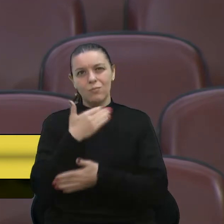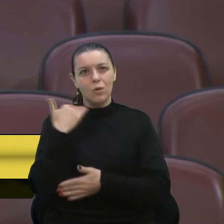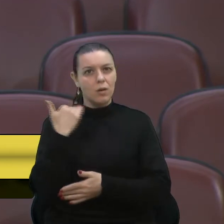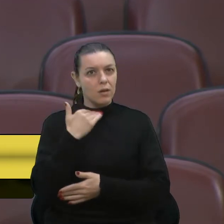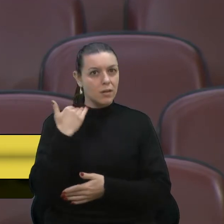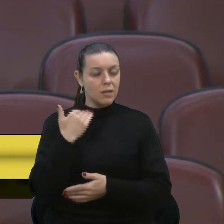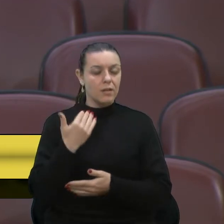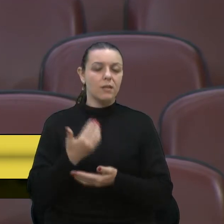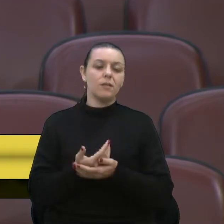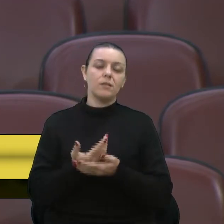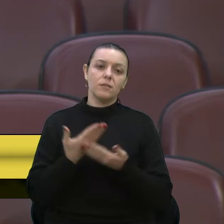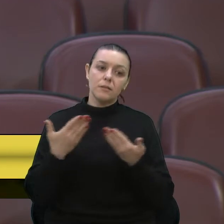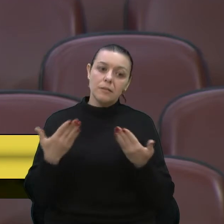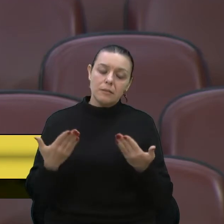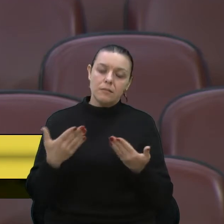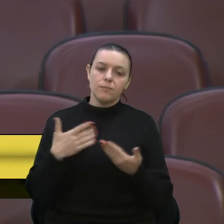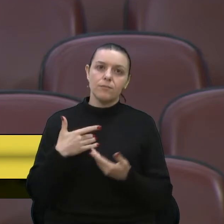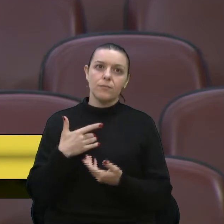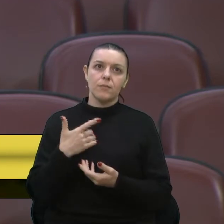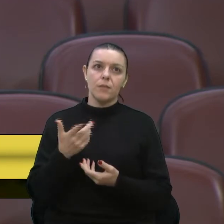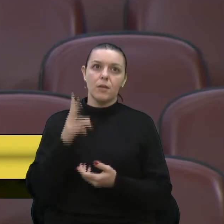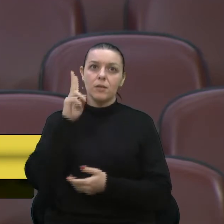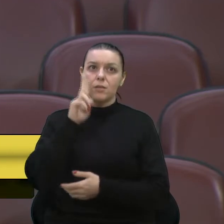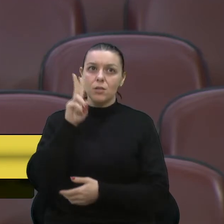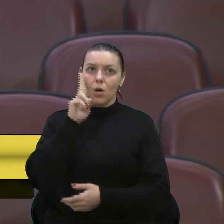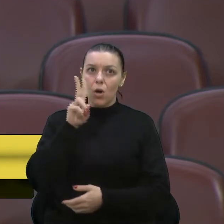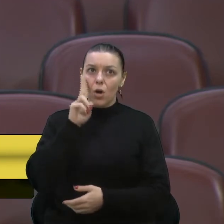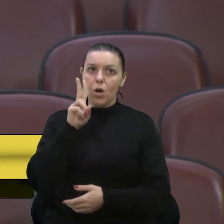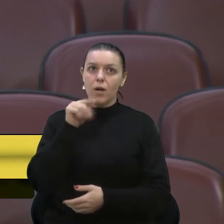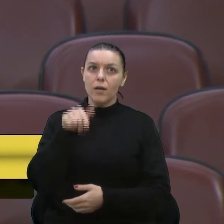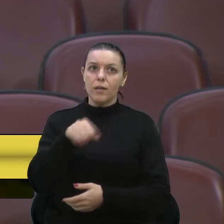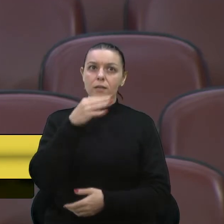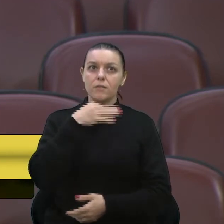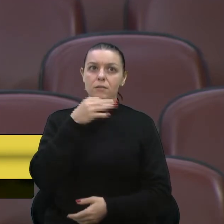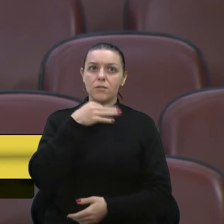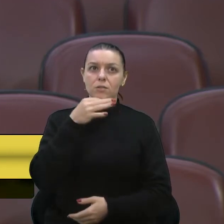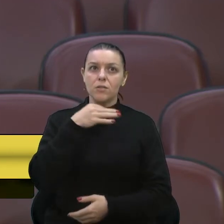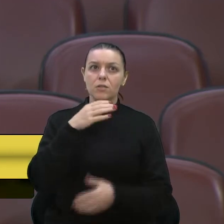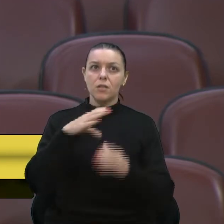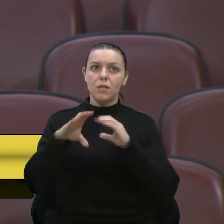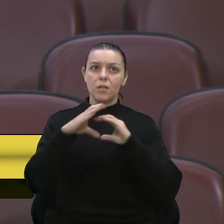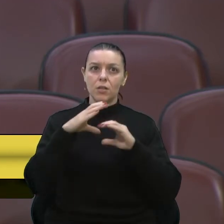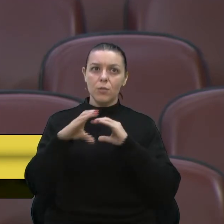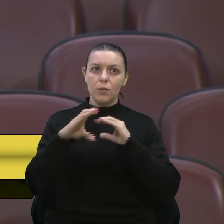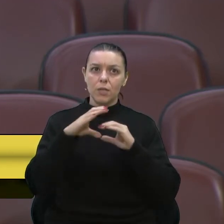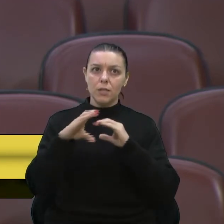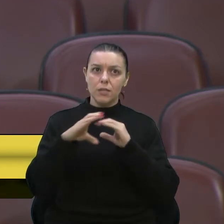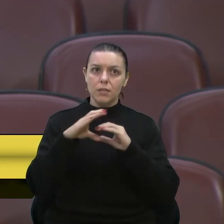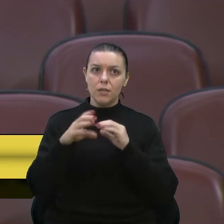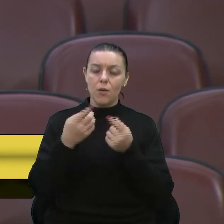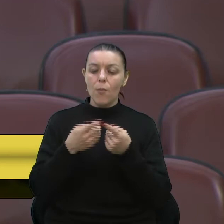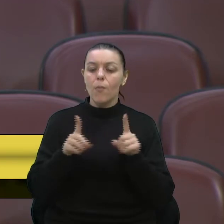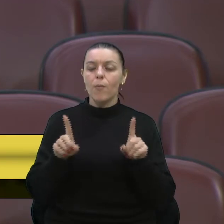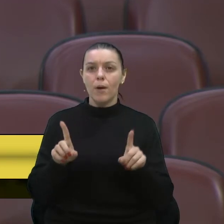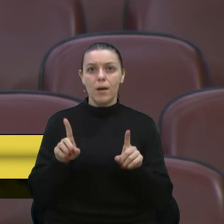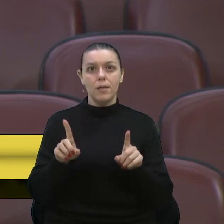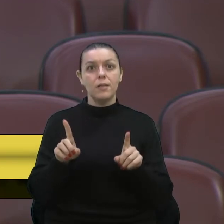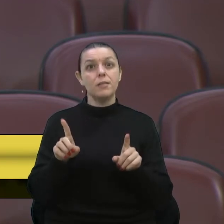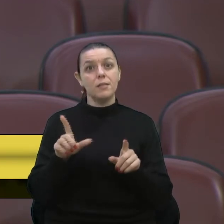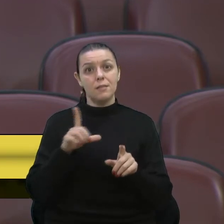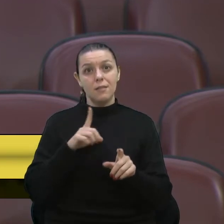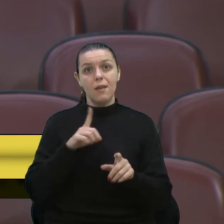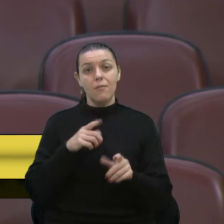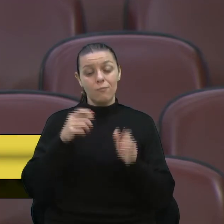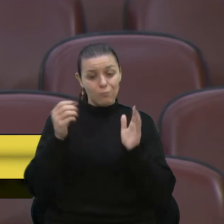perda muito grande para o Legislativo, também para a história de Caxias do Sul, né, para a área da comunicação. Mas o Cancian deixou o seu legado, uma pessoa